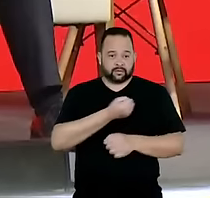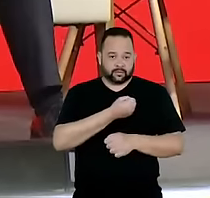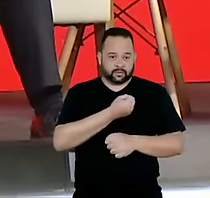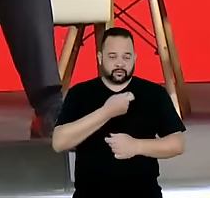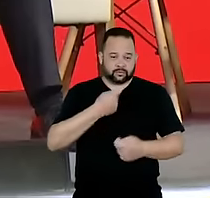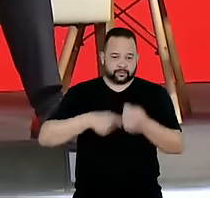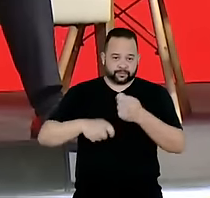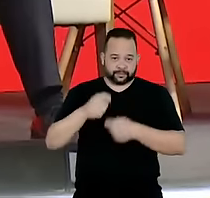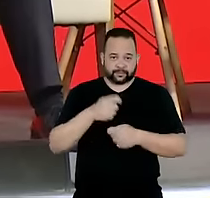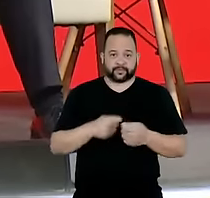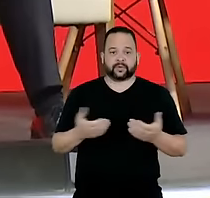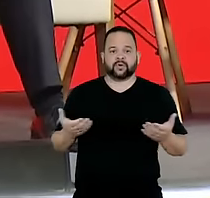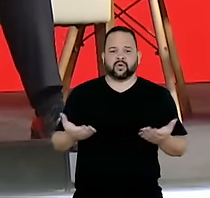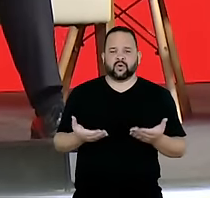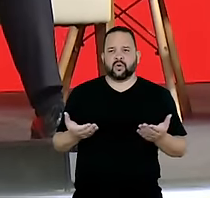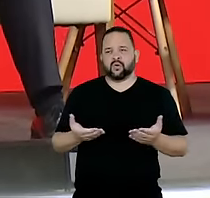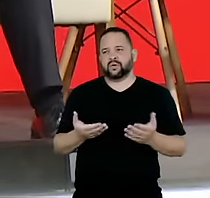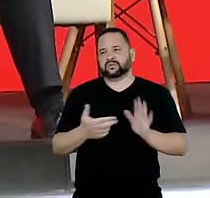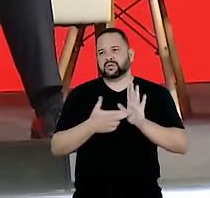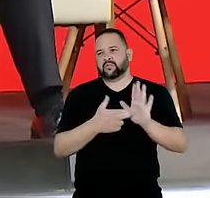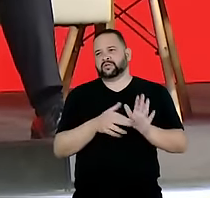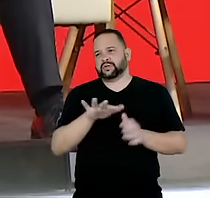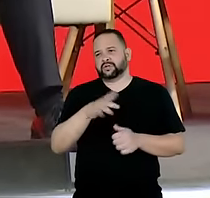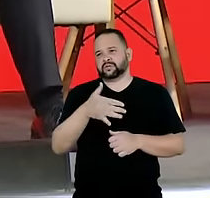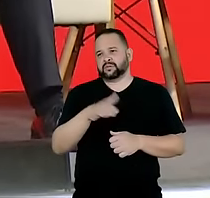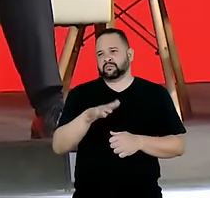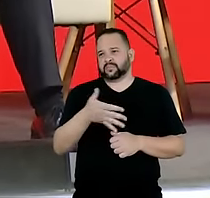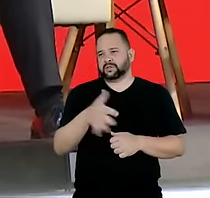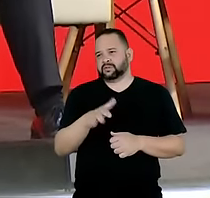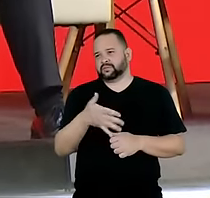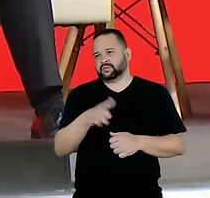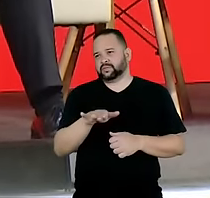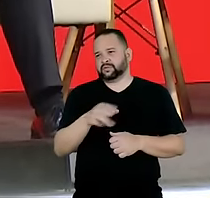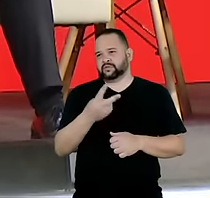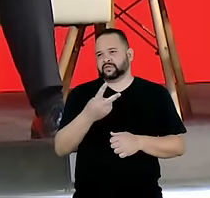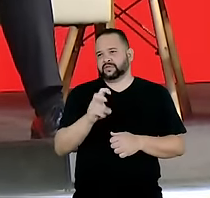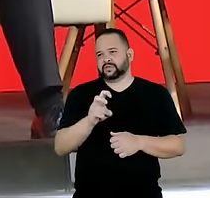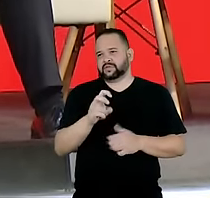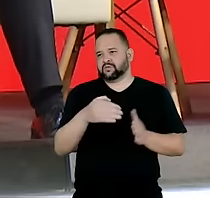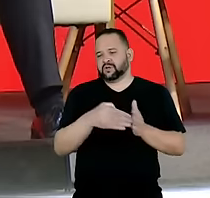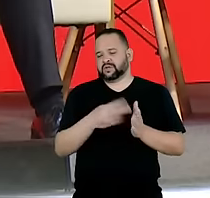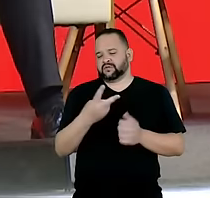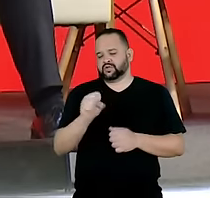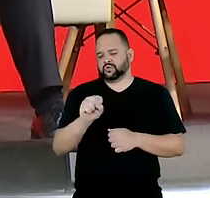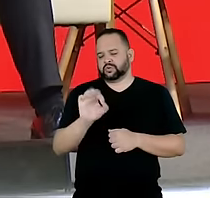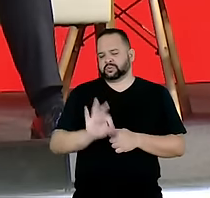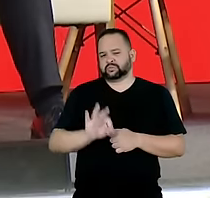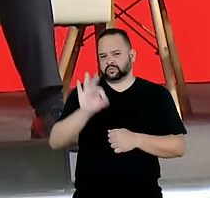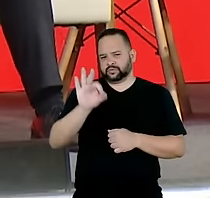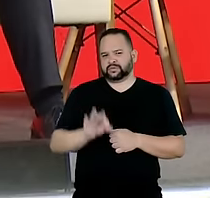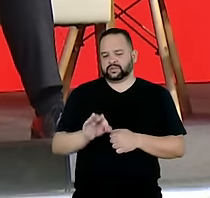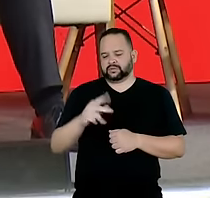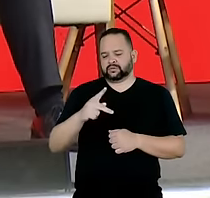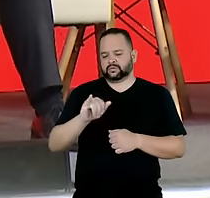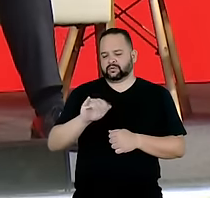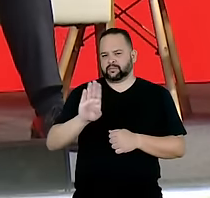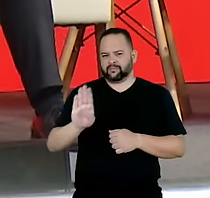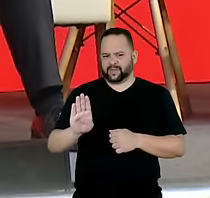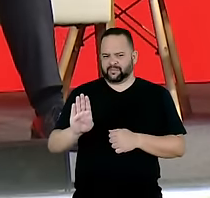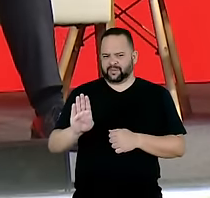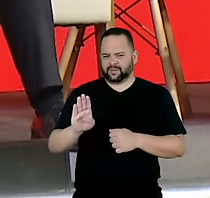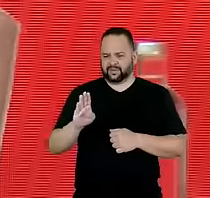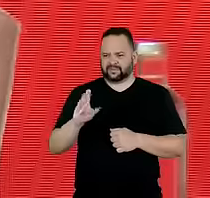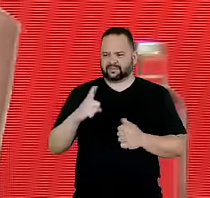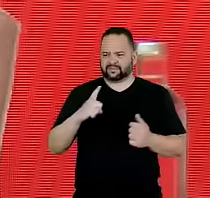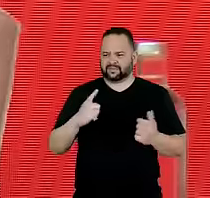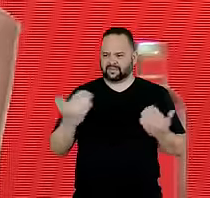representa aproximadamente 25 a 28% do PIB brasileiro então tem uma distância uma arbitragem muito grande que a gente